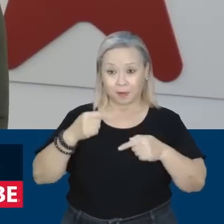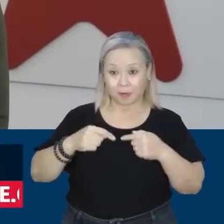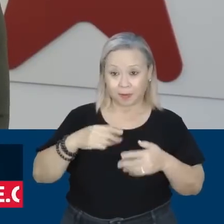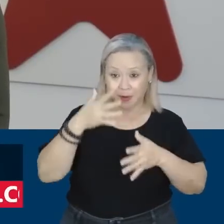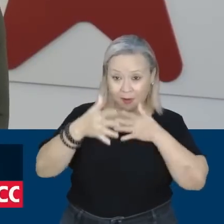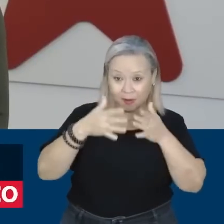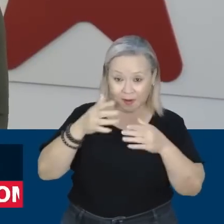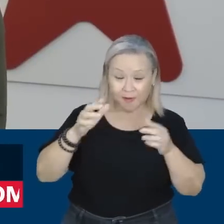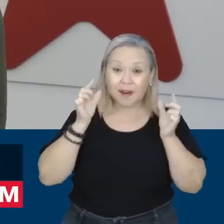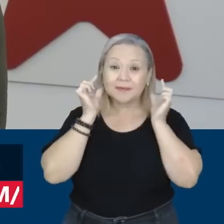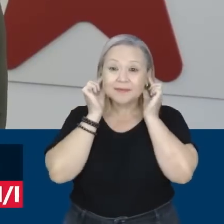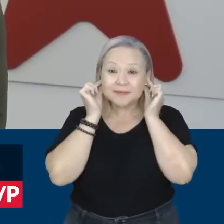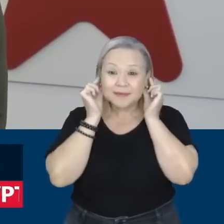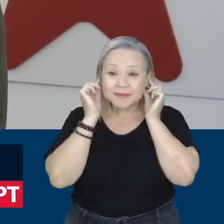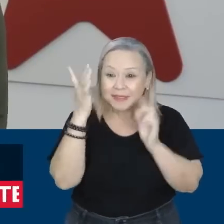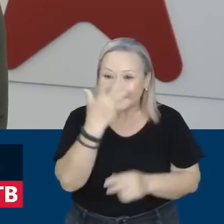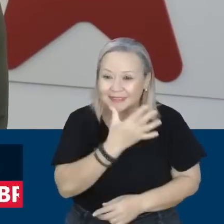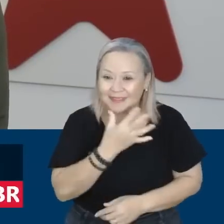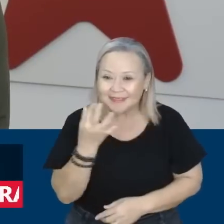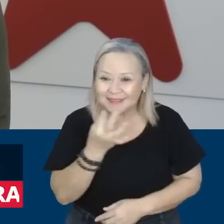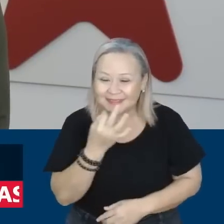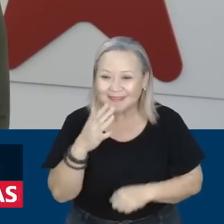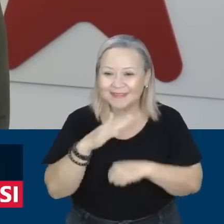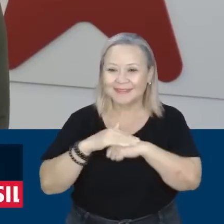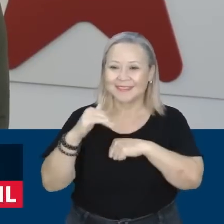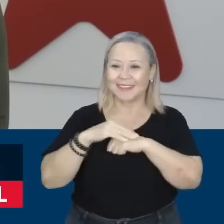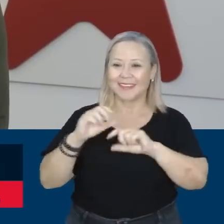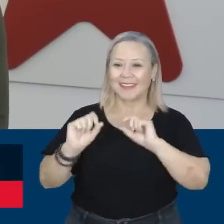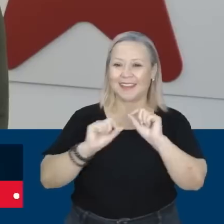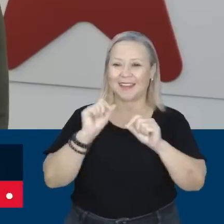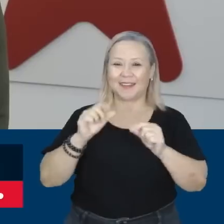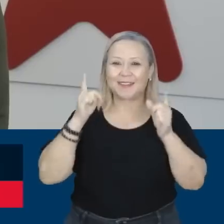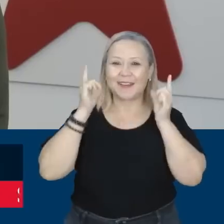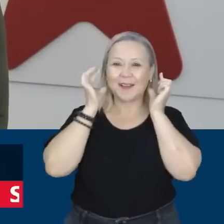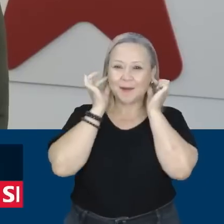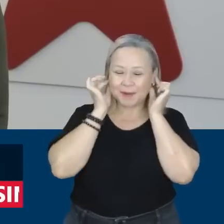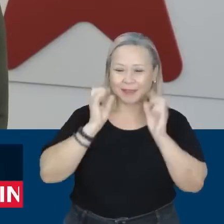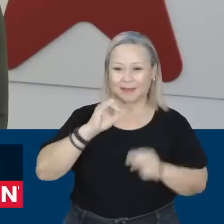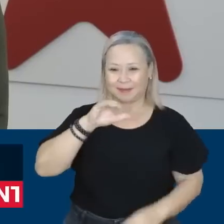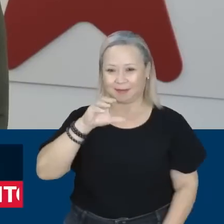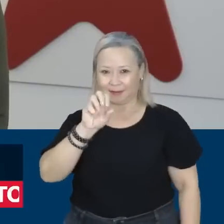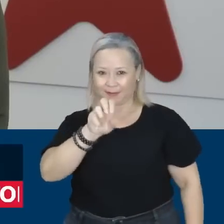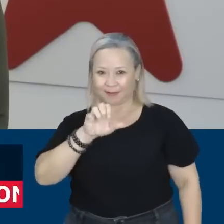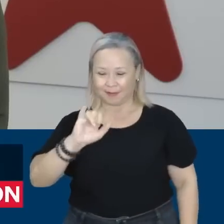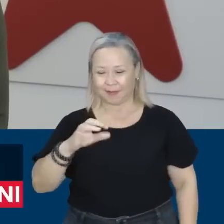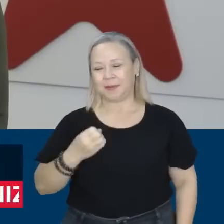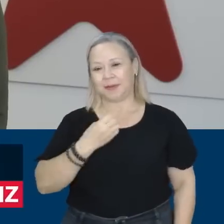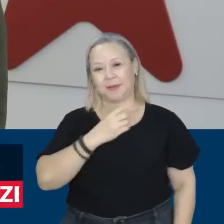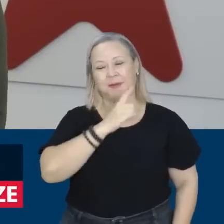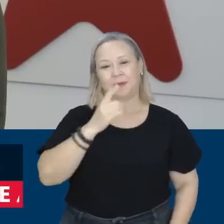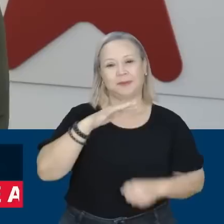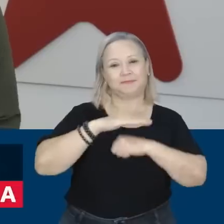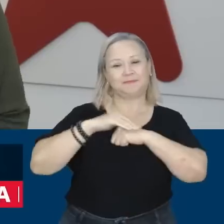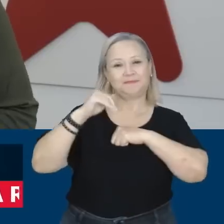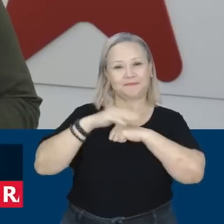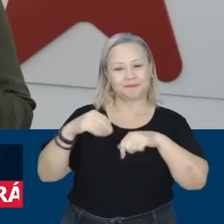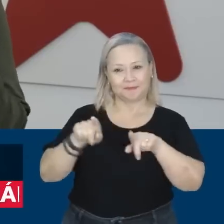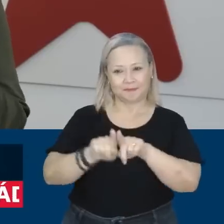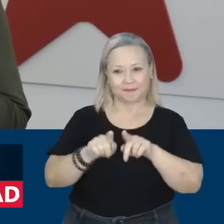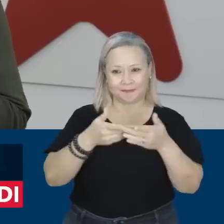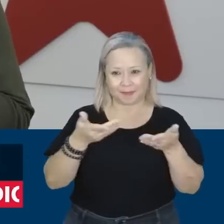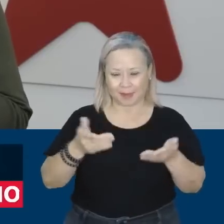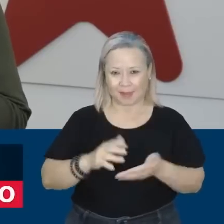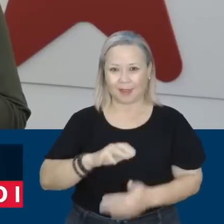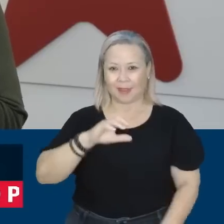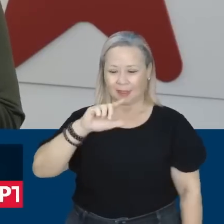da Juliana. Elogiando aqui os seus brincos. Josi Negreiros deixando um bom dia carinhoso para você também. Clodoaldo